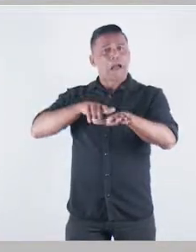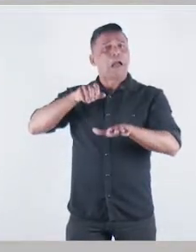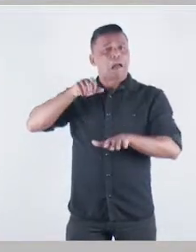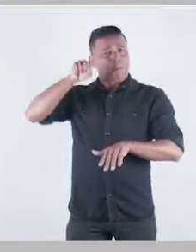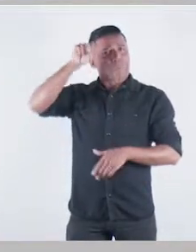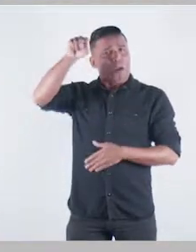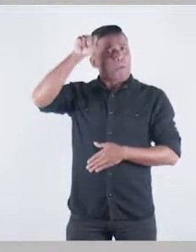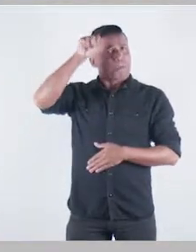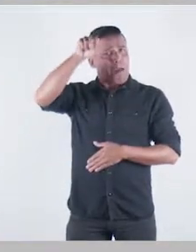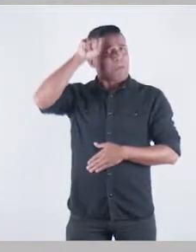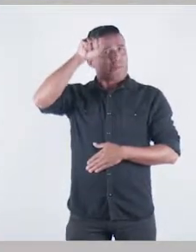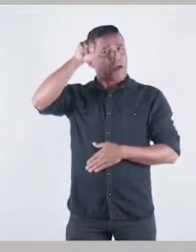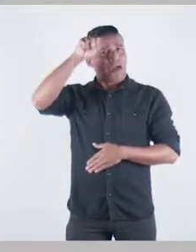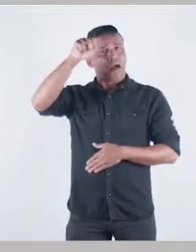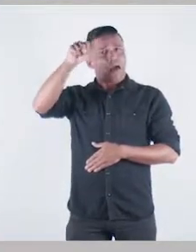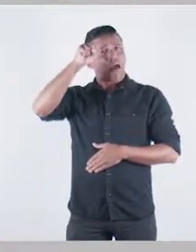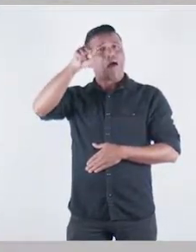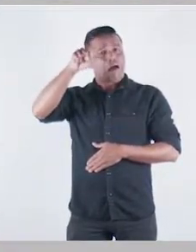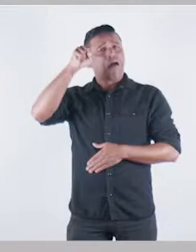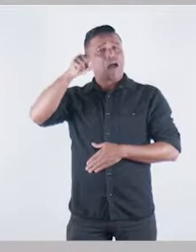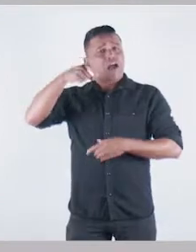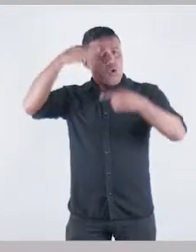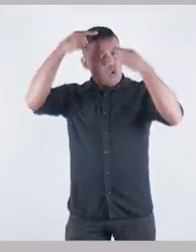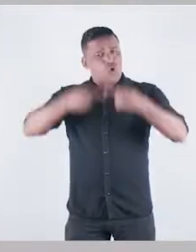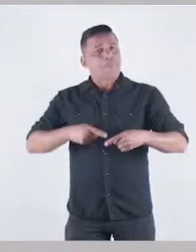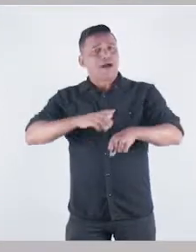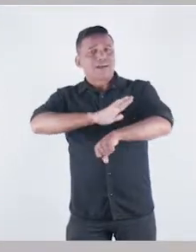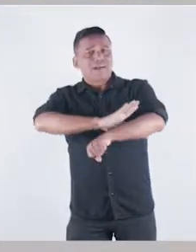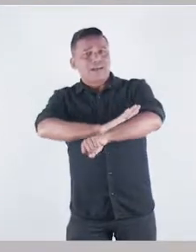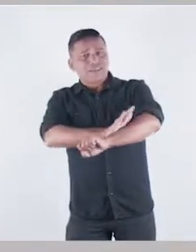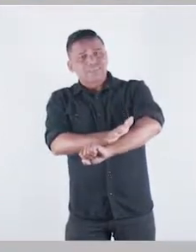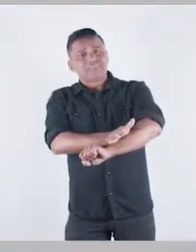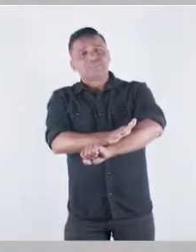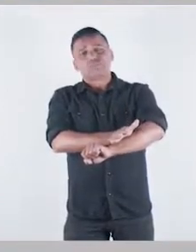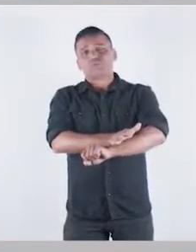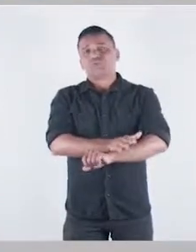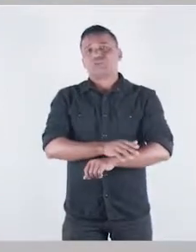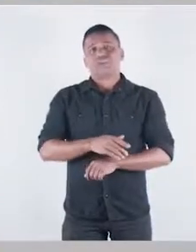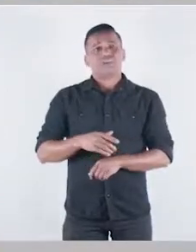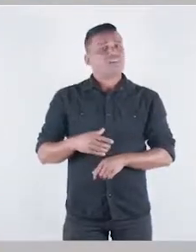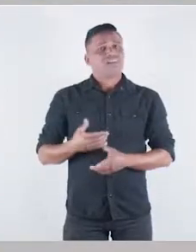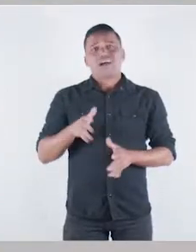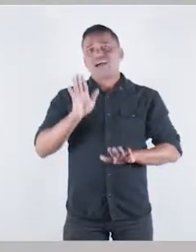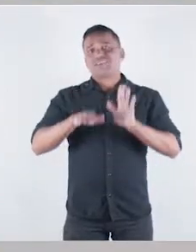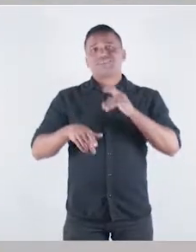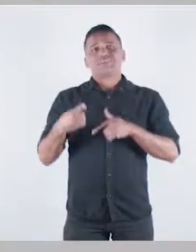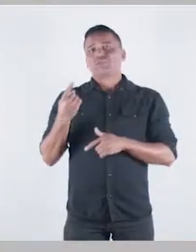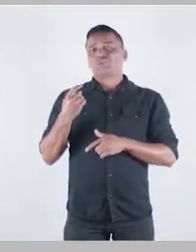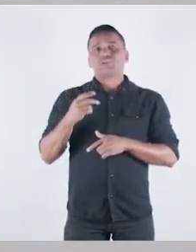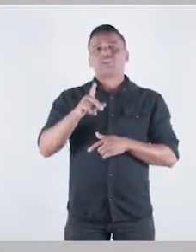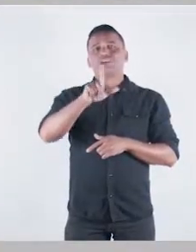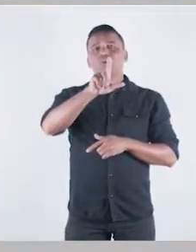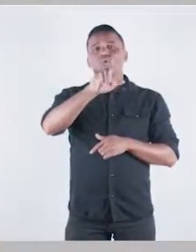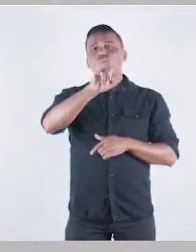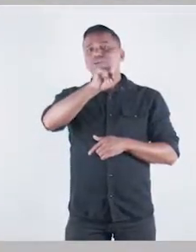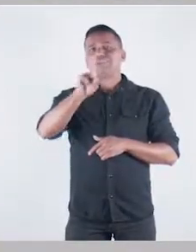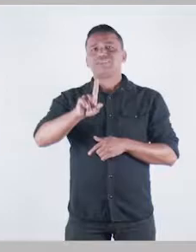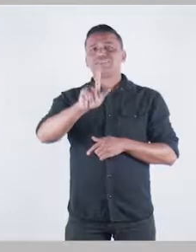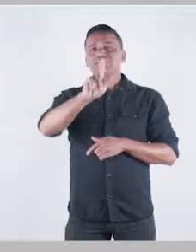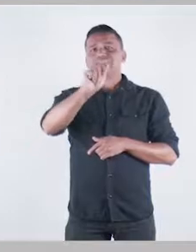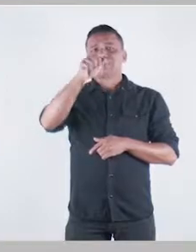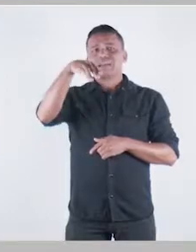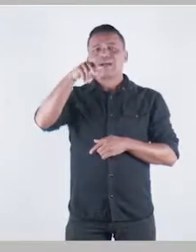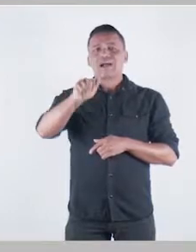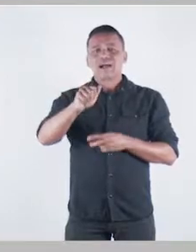de combate ao racismo eram peças isoladas por pessoas como Luiz Gama, Cruz de Souza, Machado